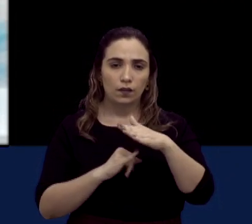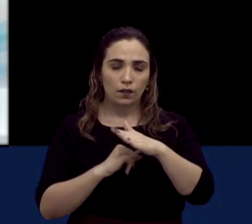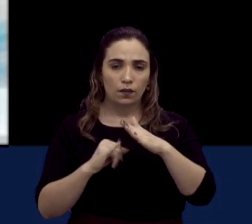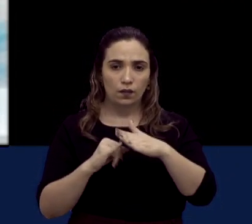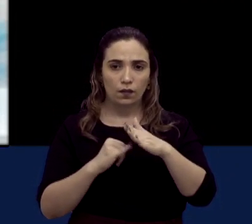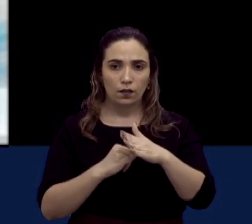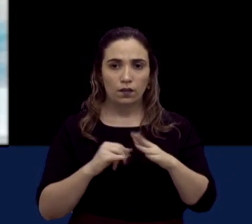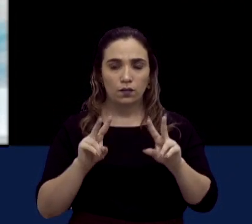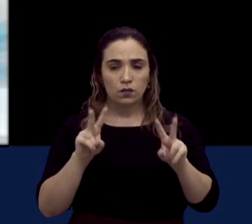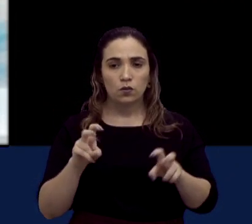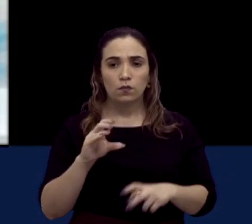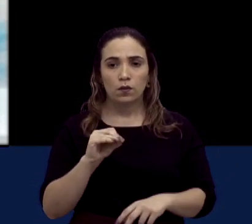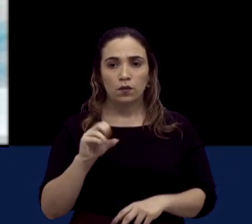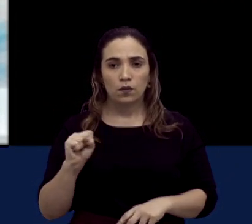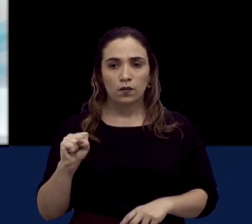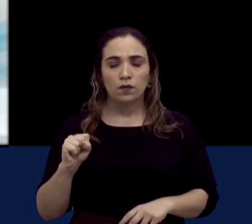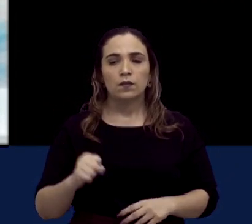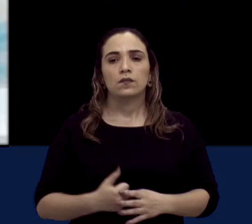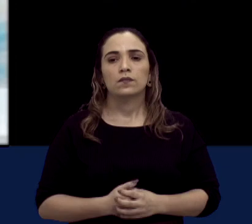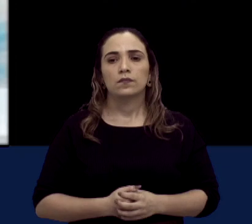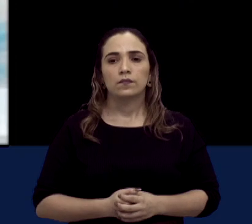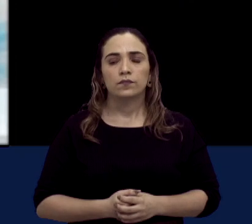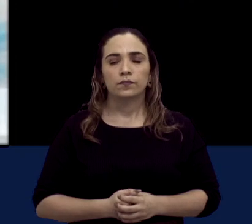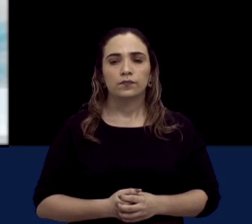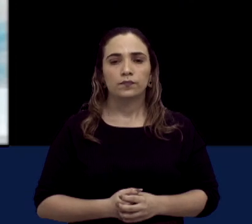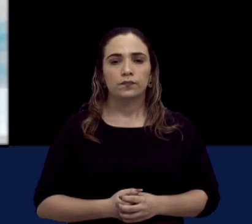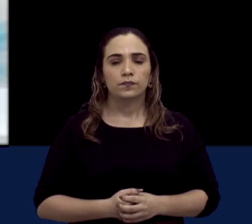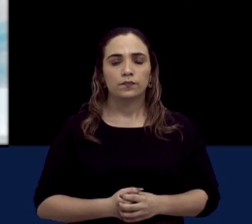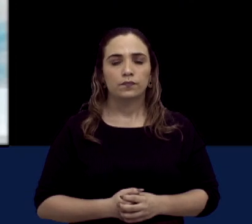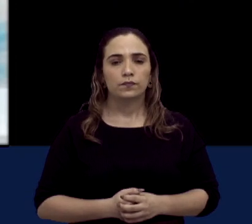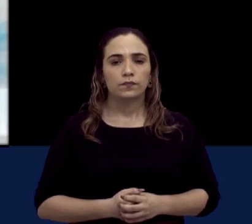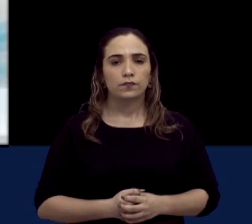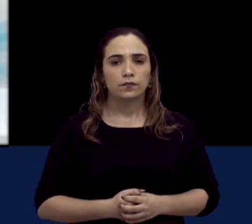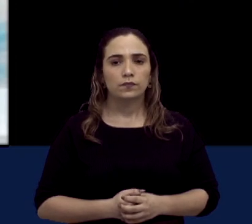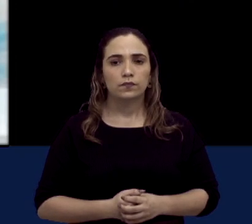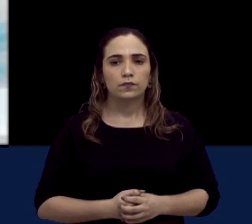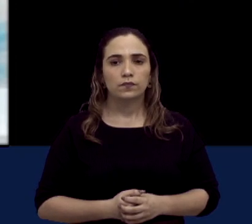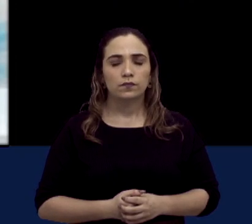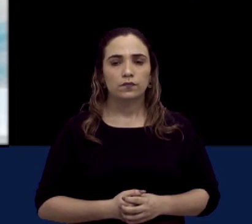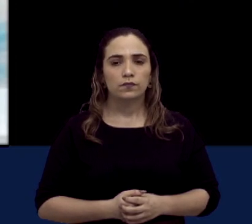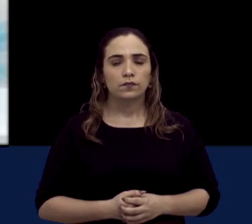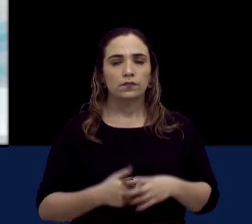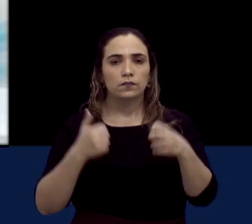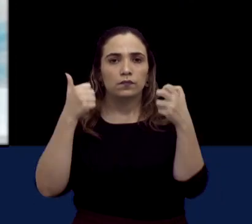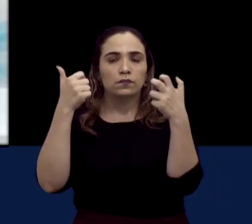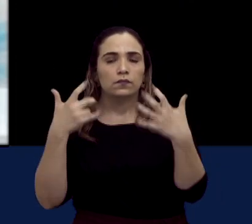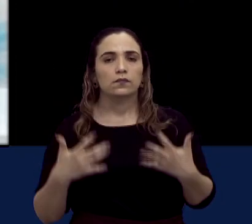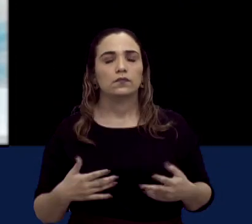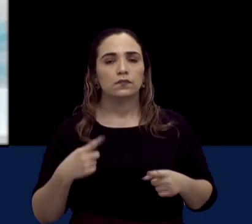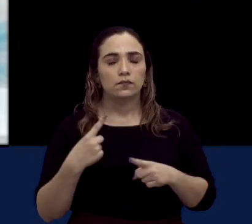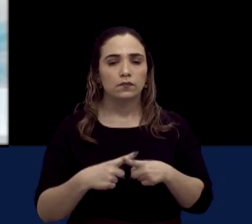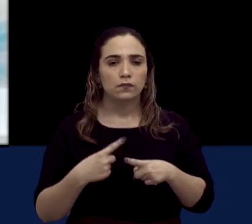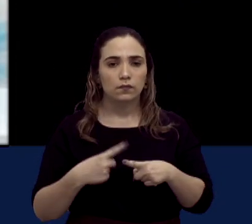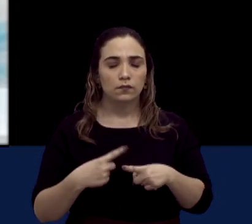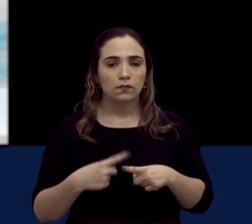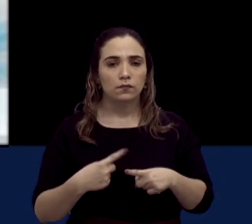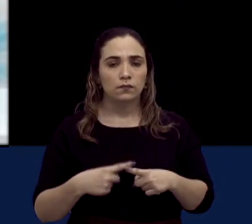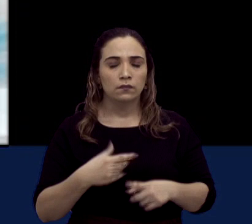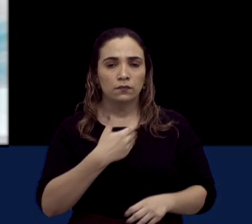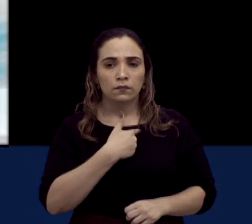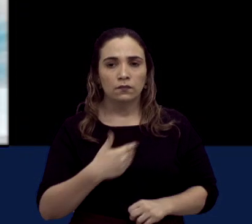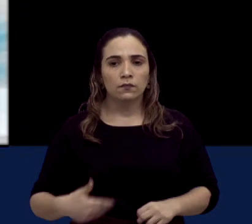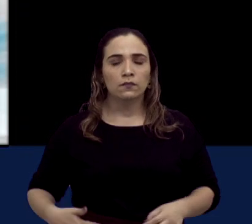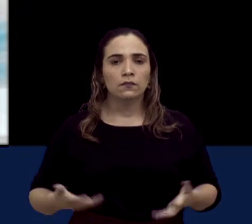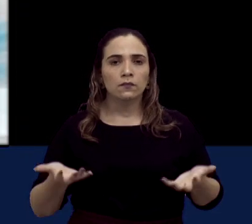o caso das organizações sociais? Então, a justificativa é que o Estado